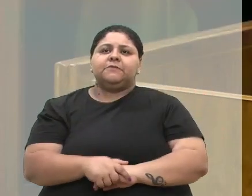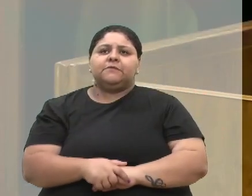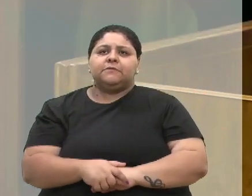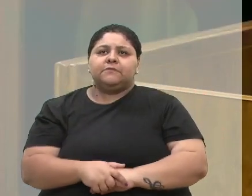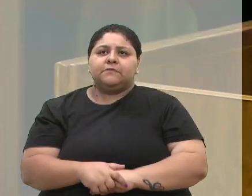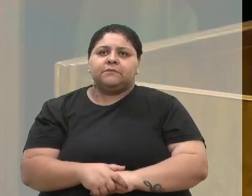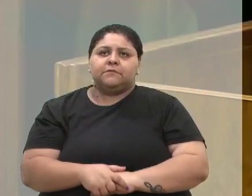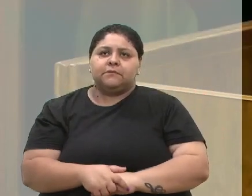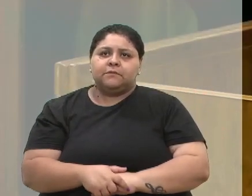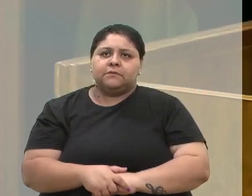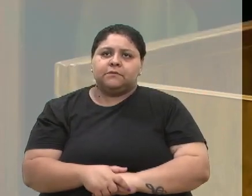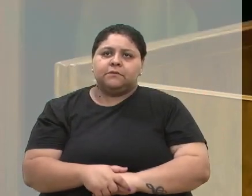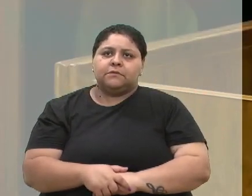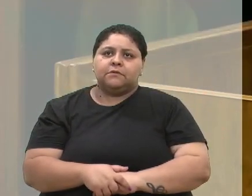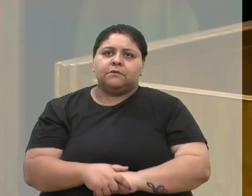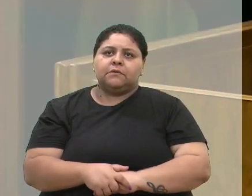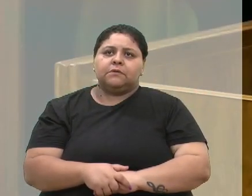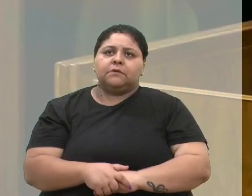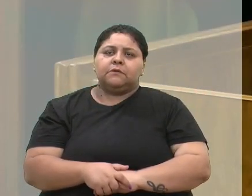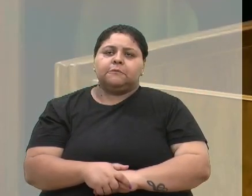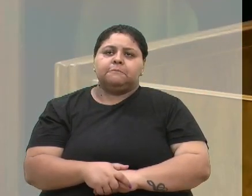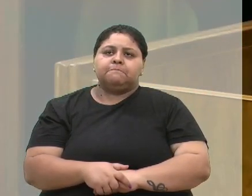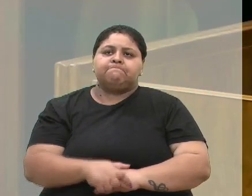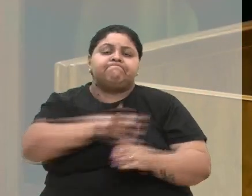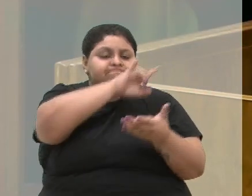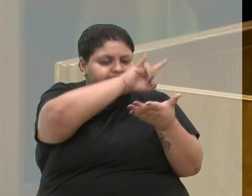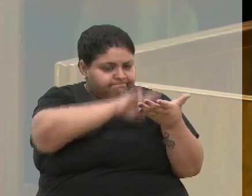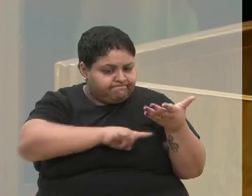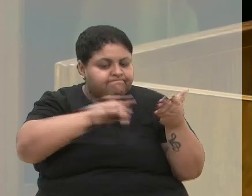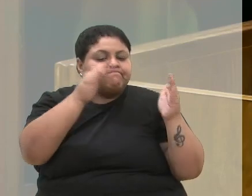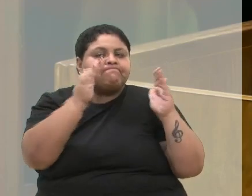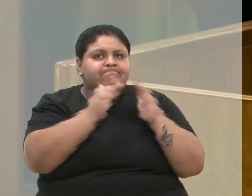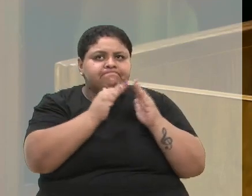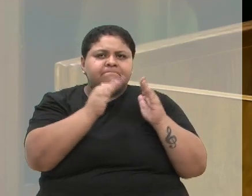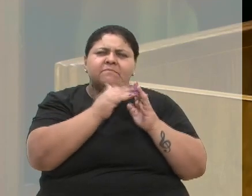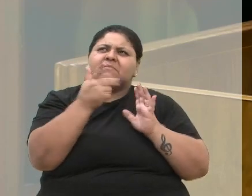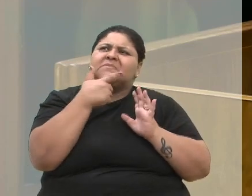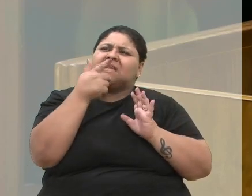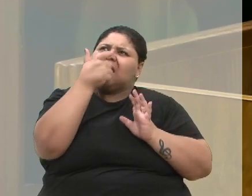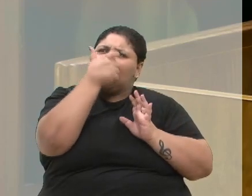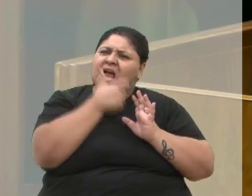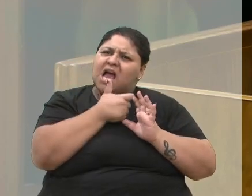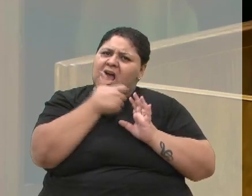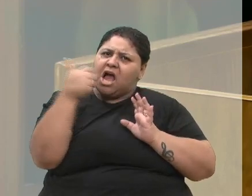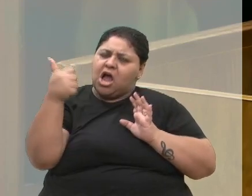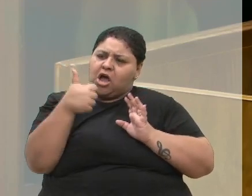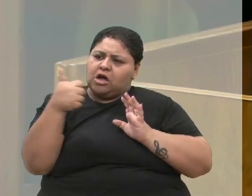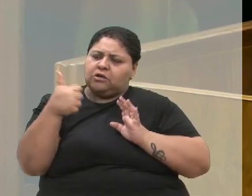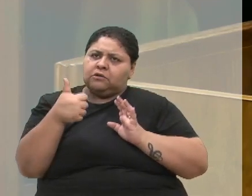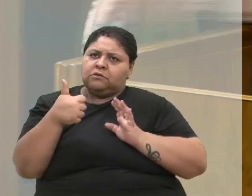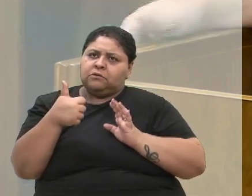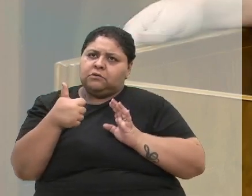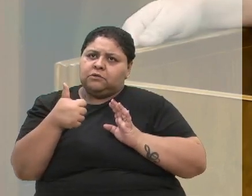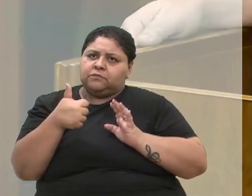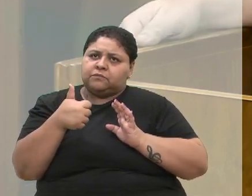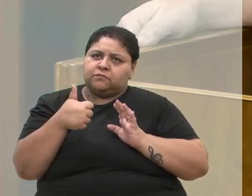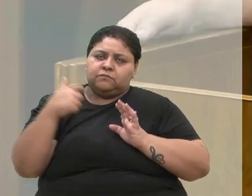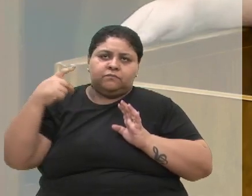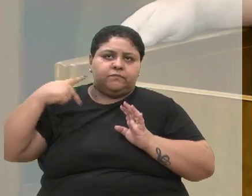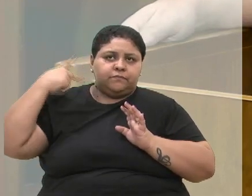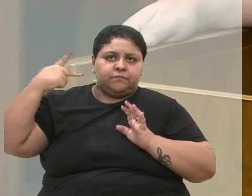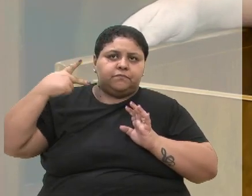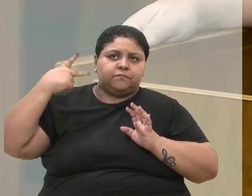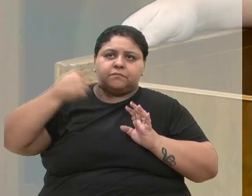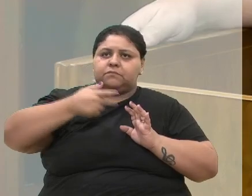Scalco. Está nos anais dessa casa aqui que eu trouxe, acho que fui um dos primeiros, eu trouxe aqui, foi um dos primeiros vereadores a